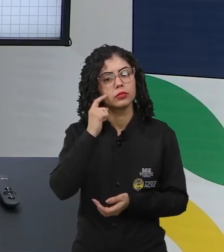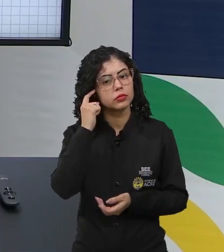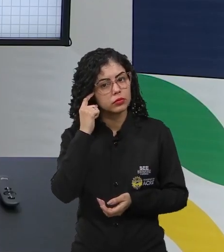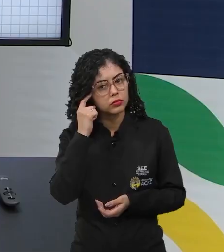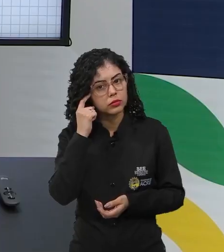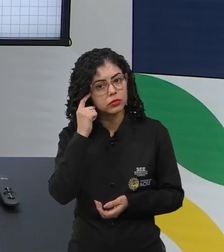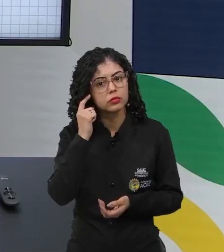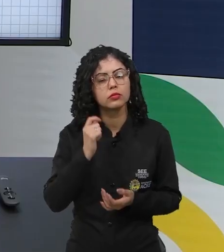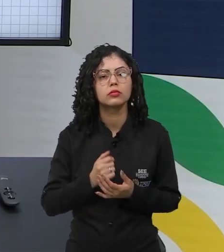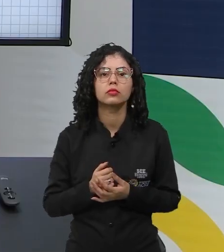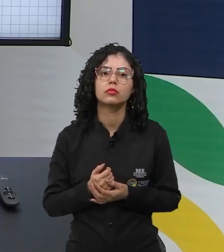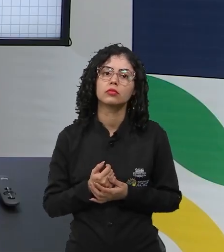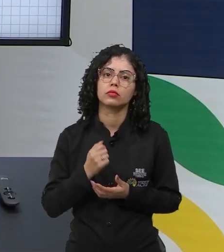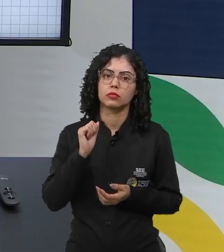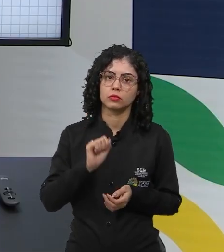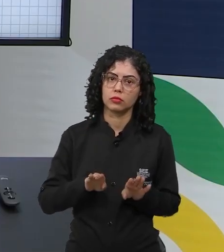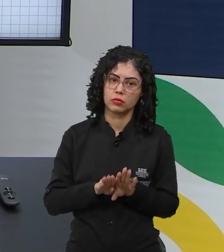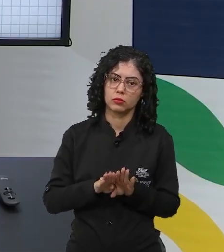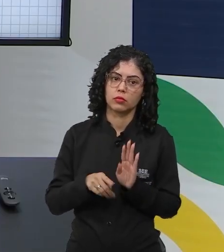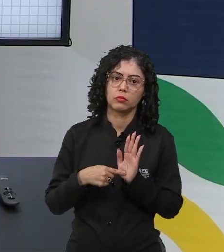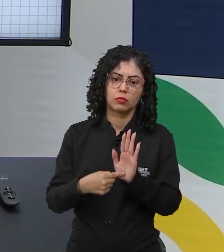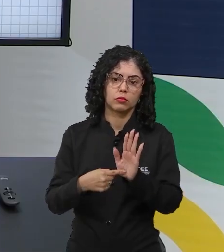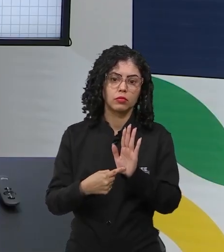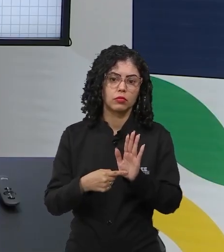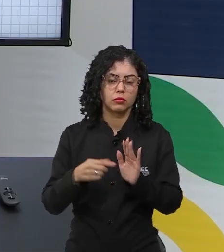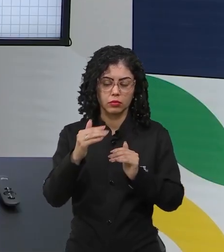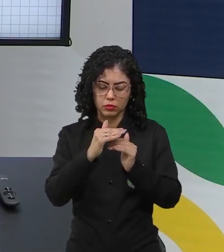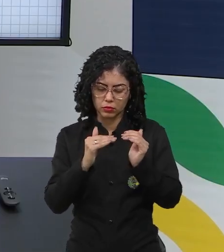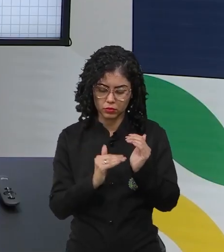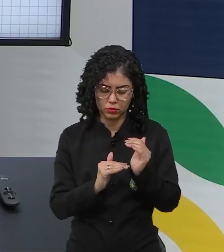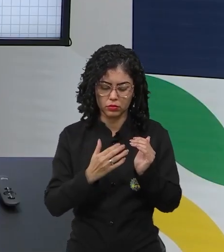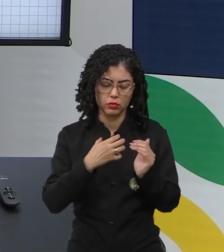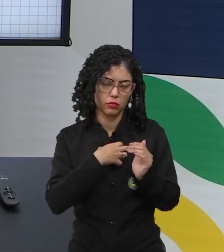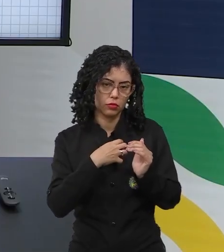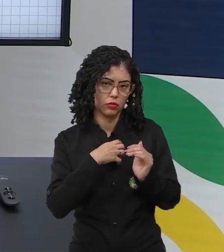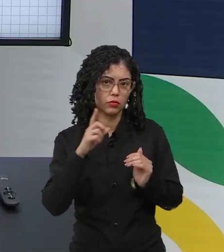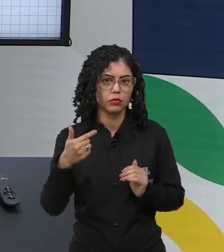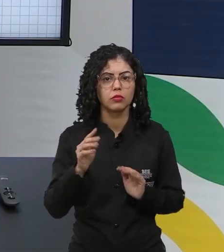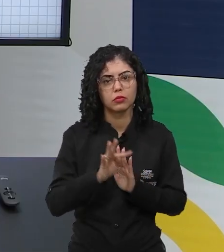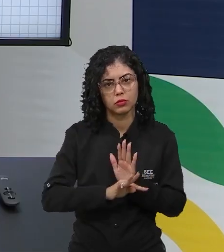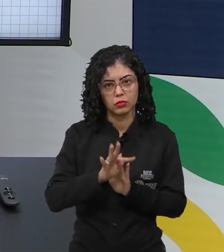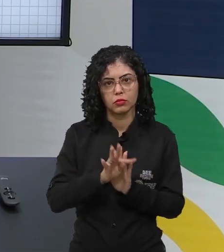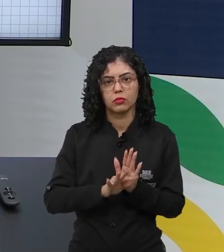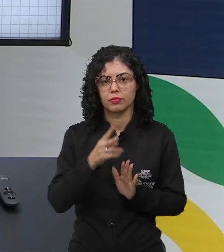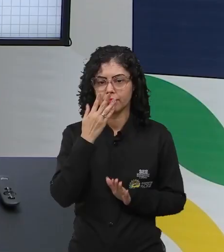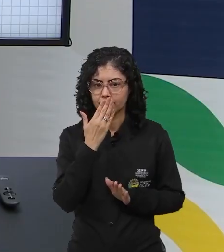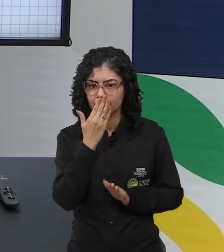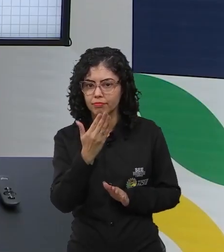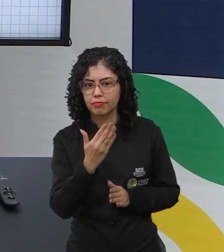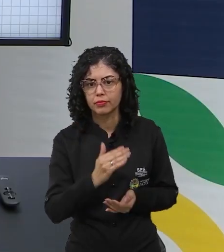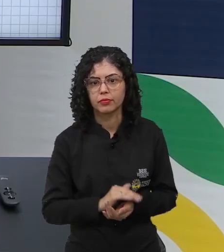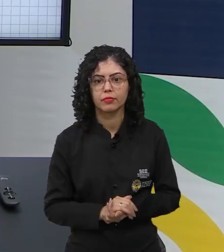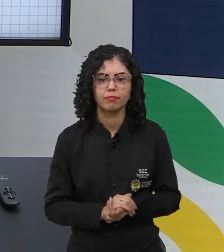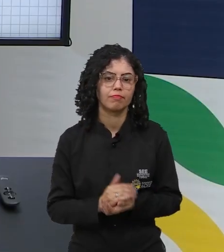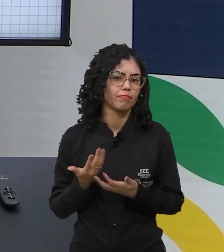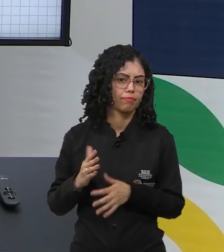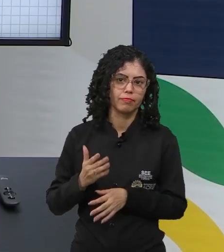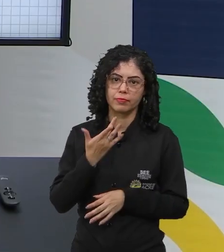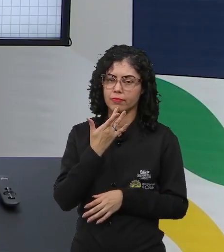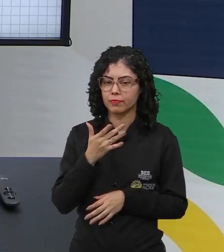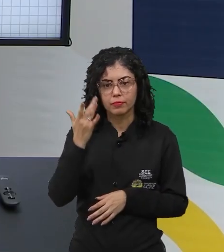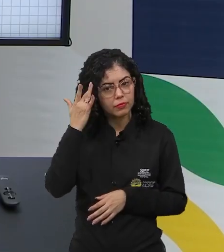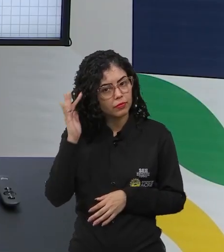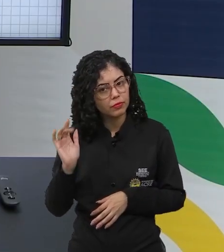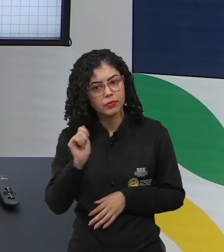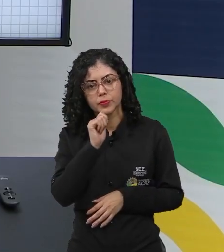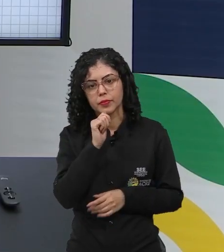se o autor ou a autora revelasse lá todo o sentido ali daquele texto logo de cara? Não seria interessante, porque que a gente